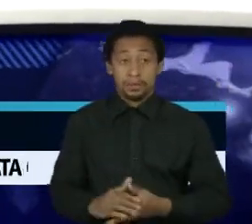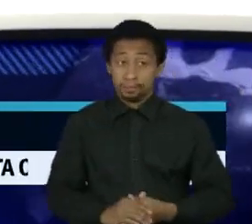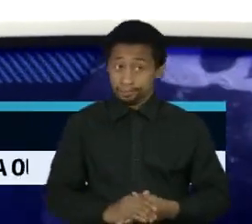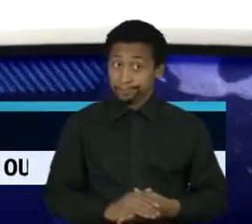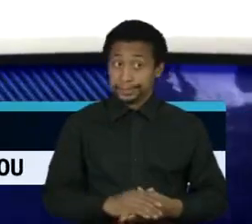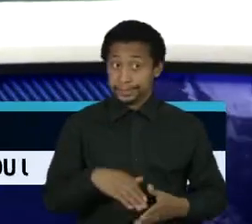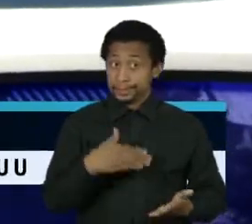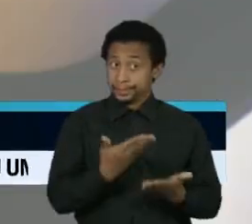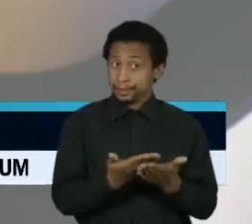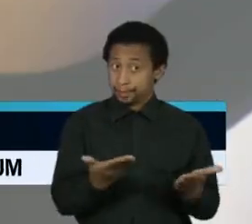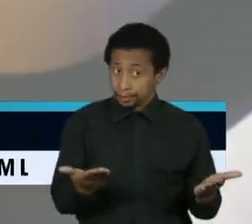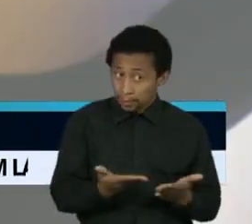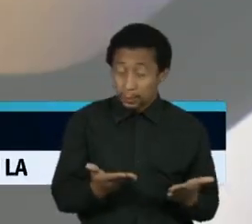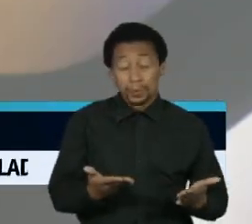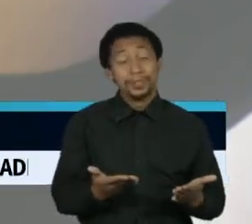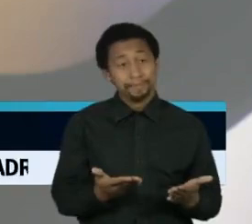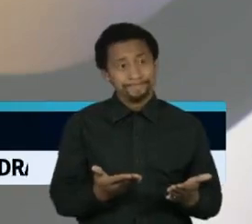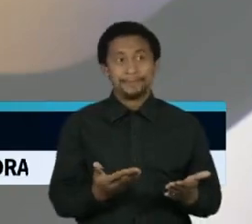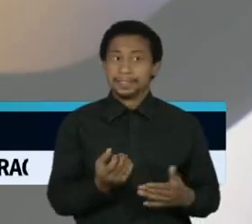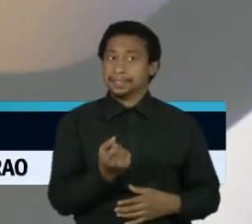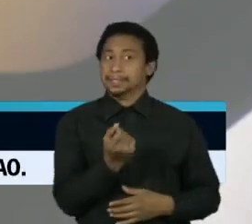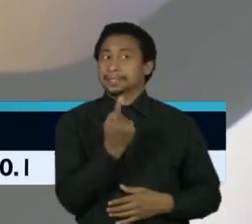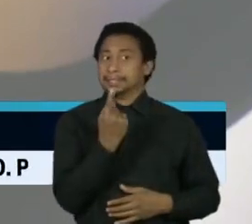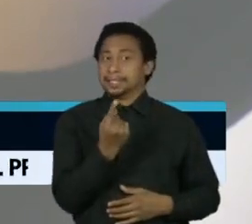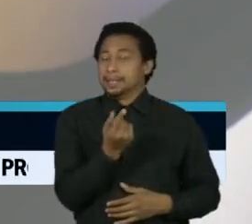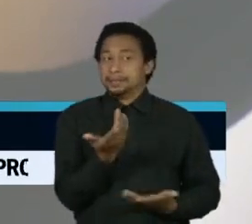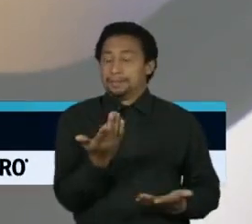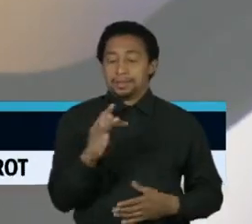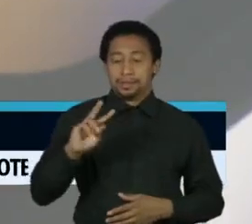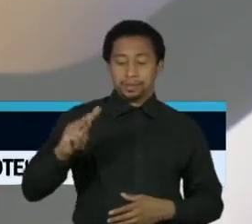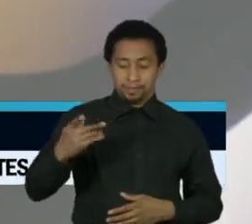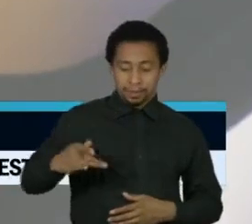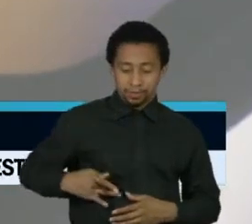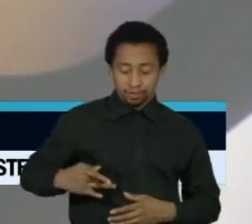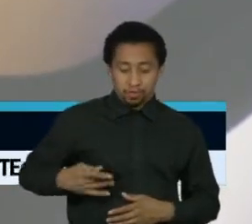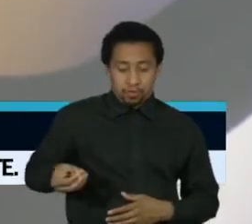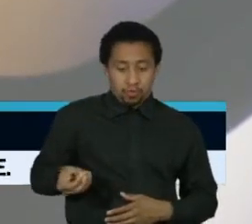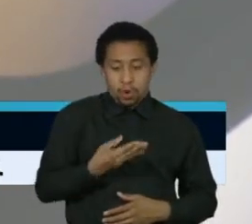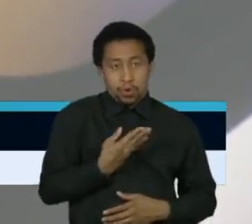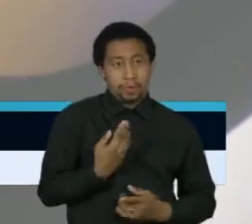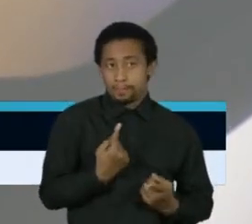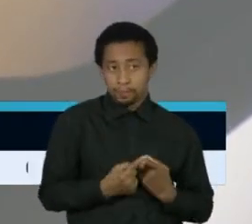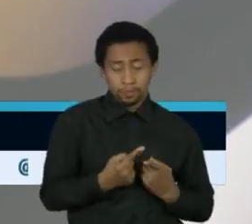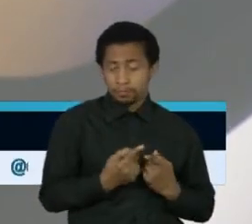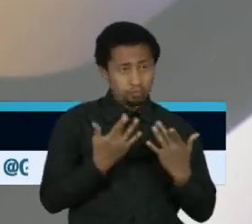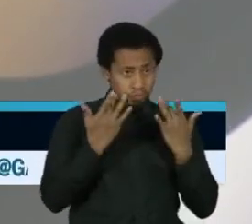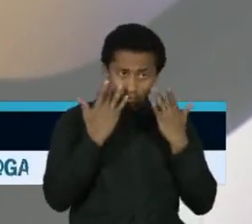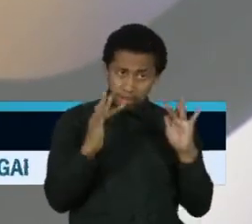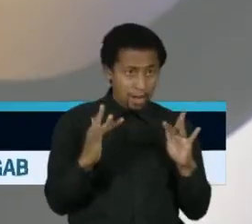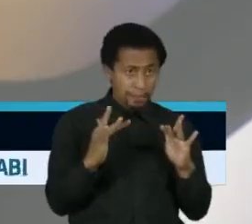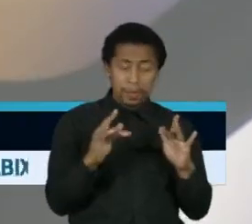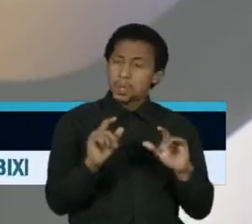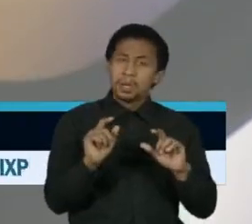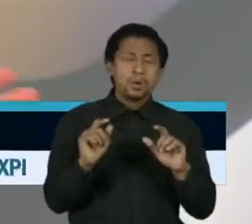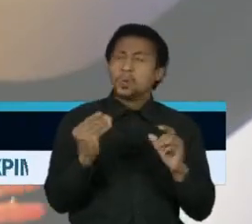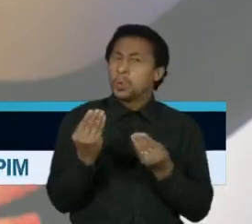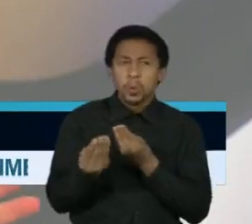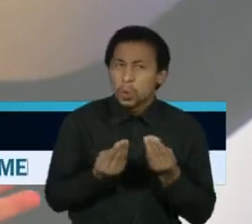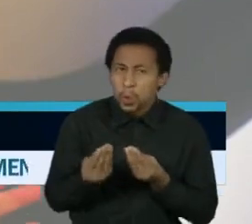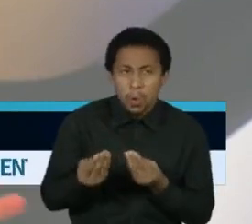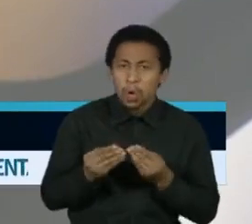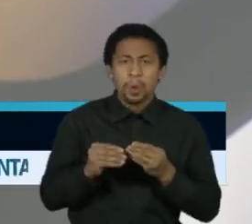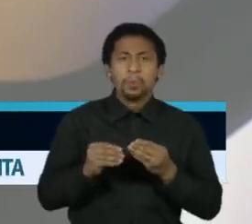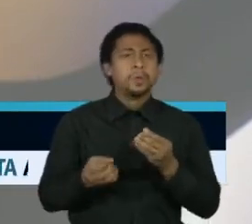tá vendo ela ela tem esse número de misteriosa porque a gente ainda não sabe exatamente o que está causando e nenhuma hipótese nesse